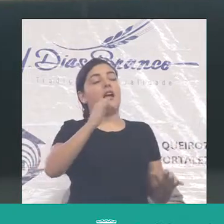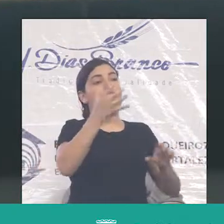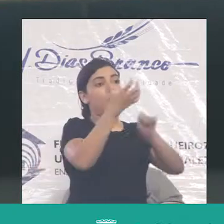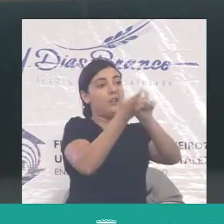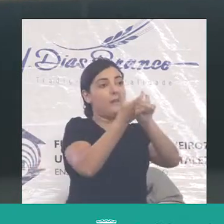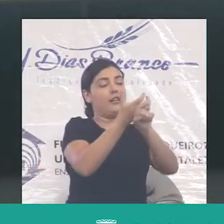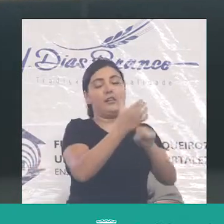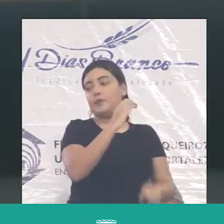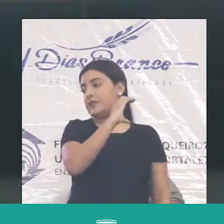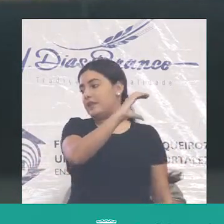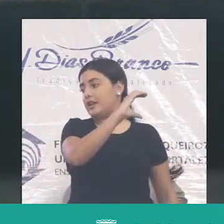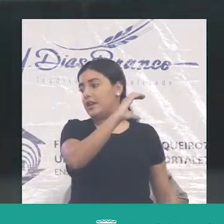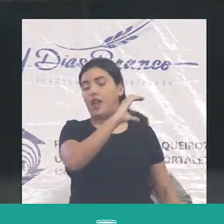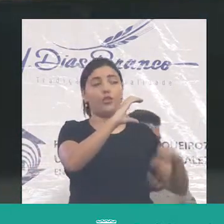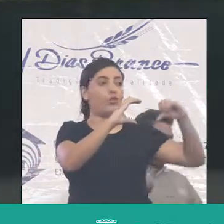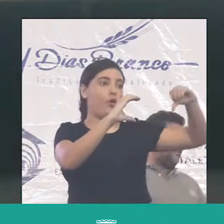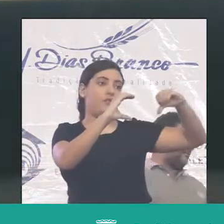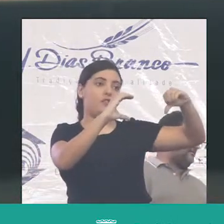casa.